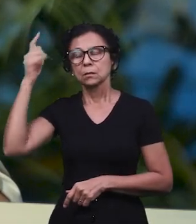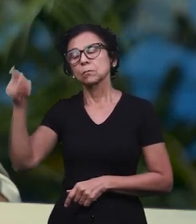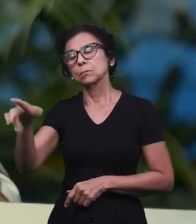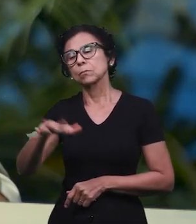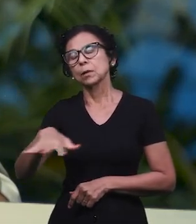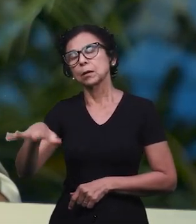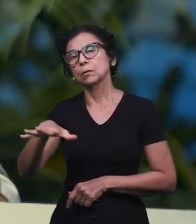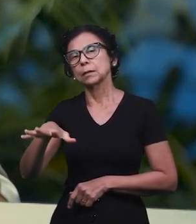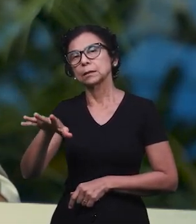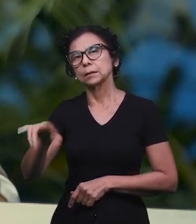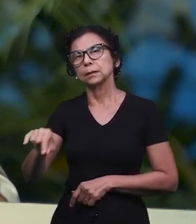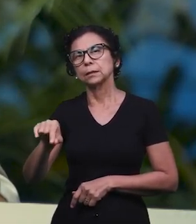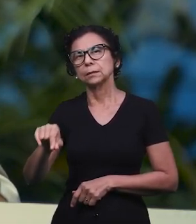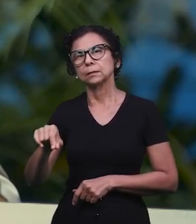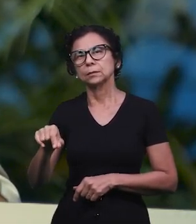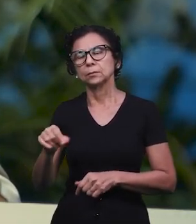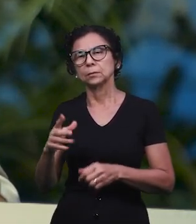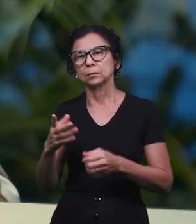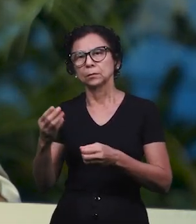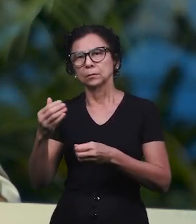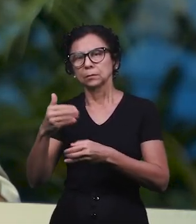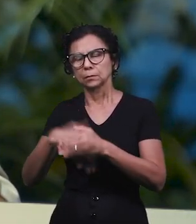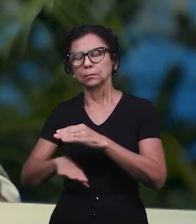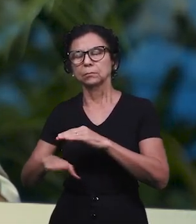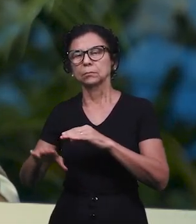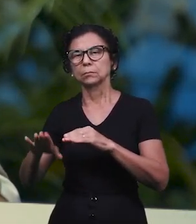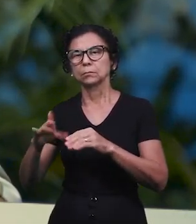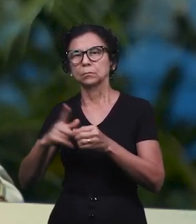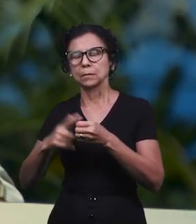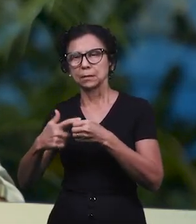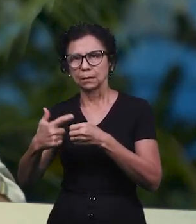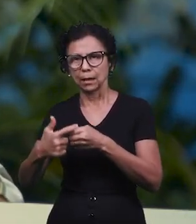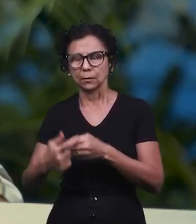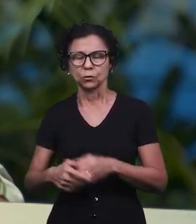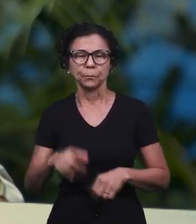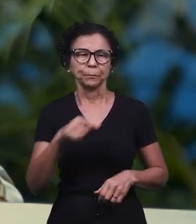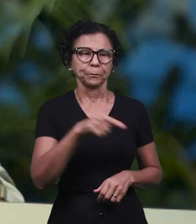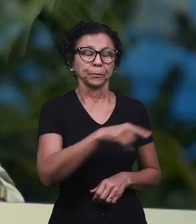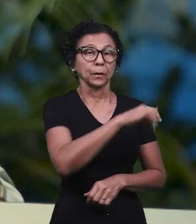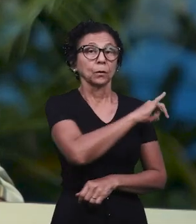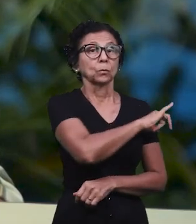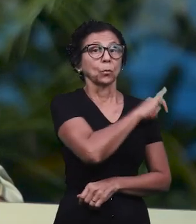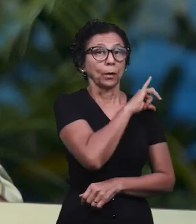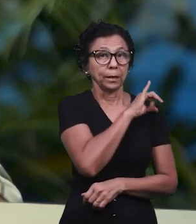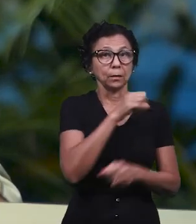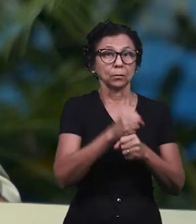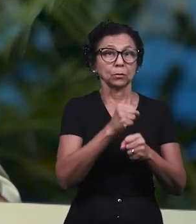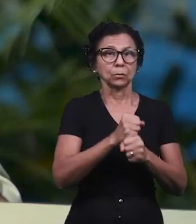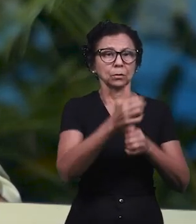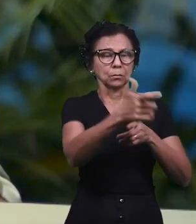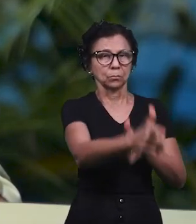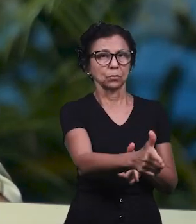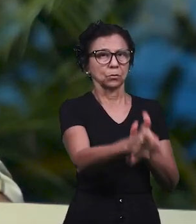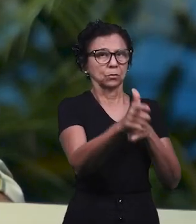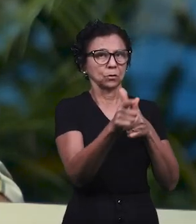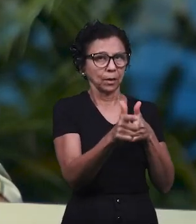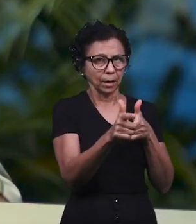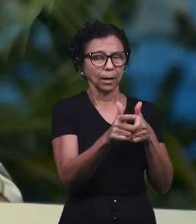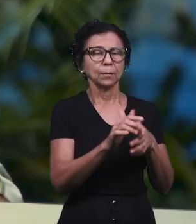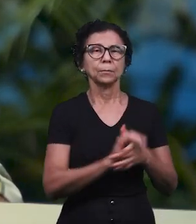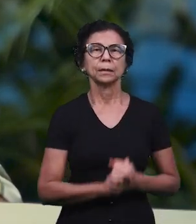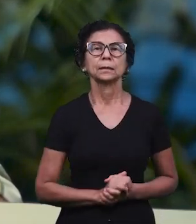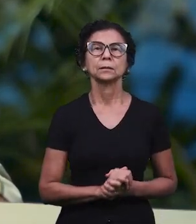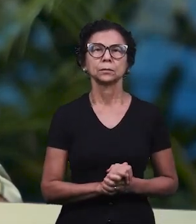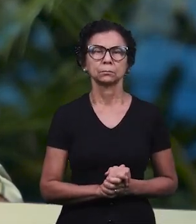lá na cidade de Barueri. O do Rio, ele é vocacionado para a fabricação